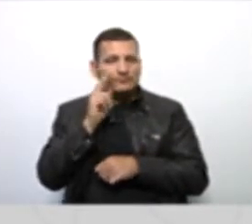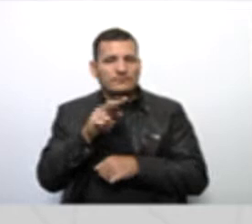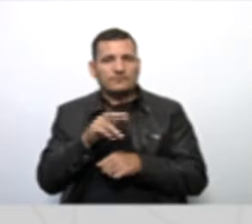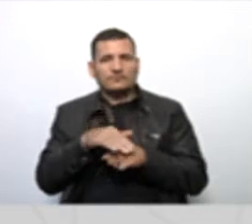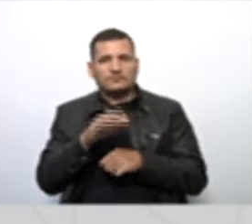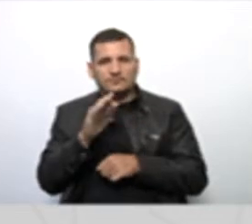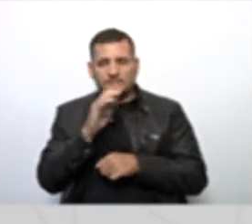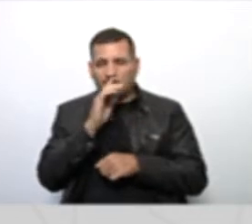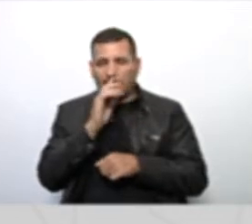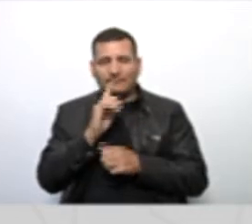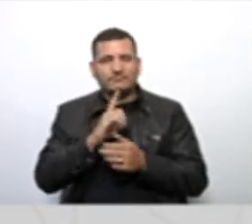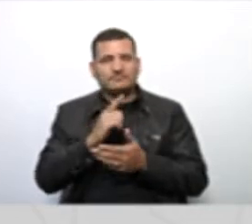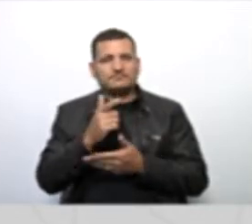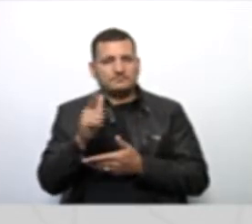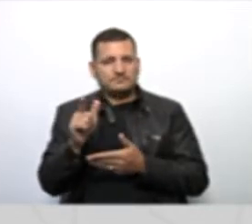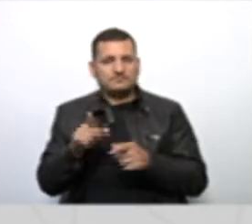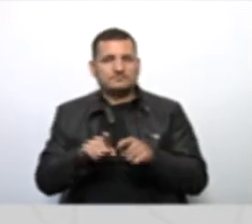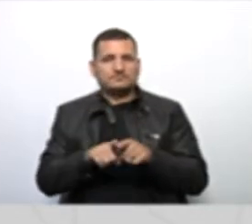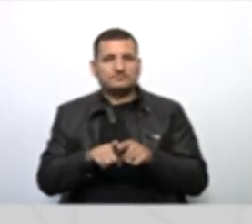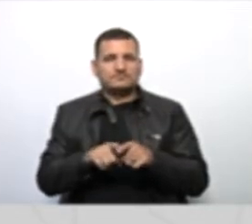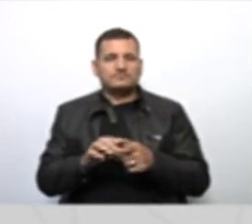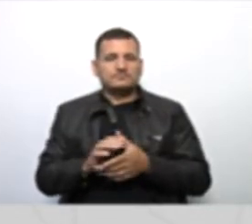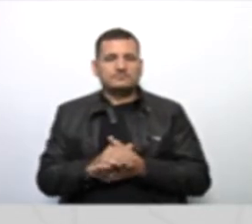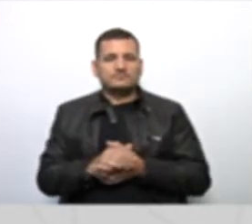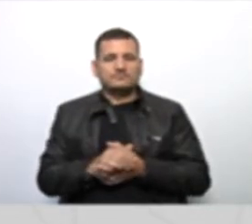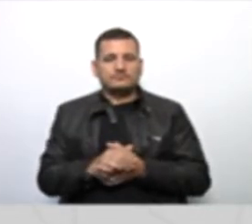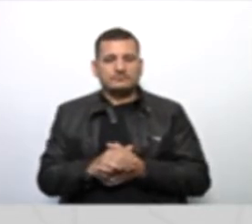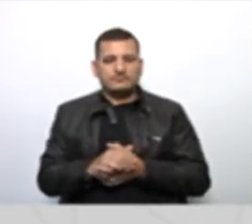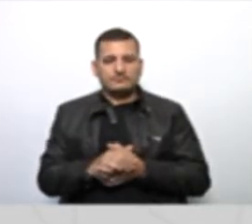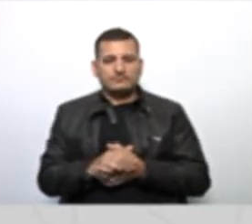mas claro que existem os outros também.